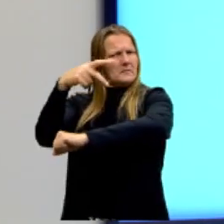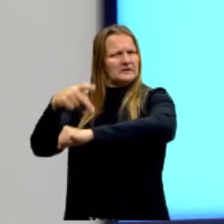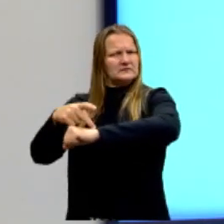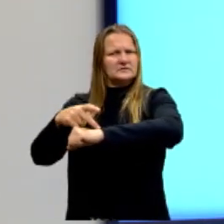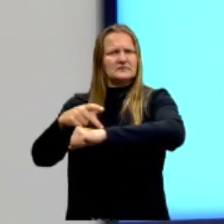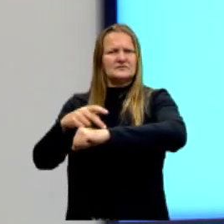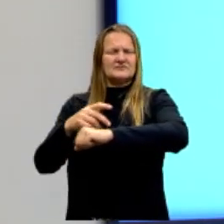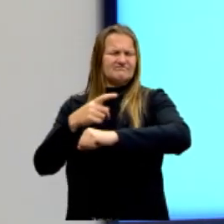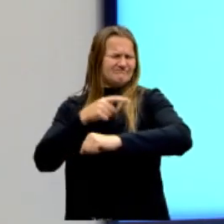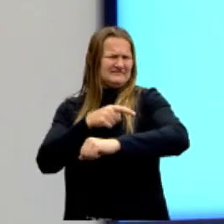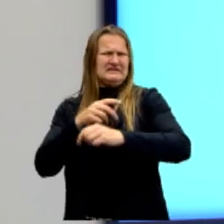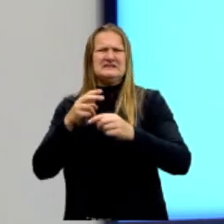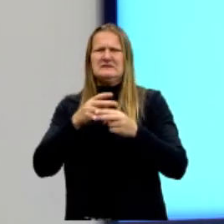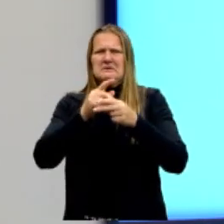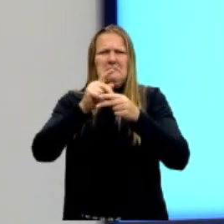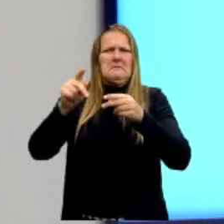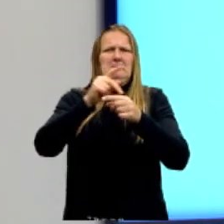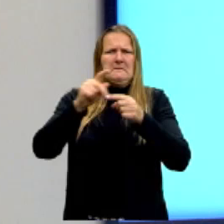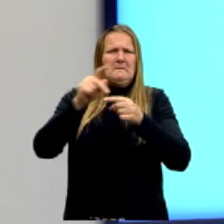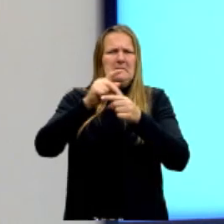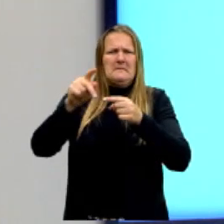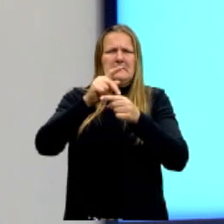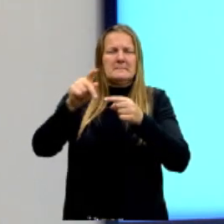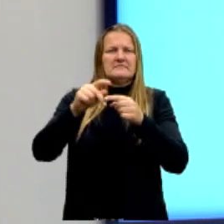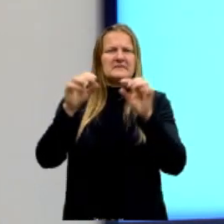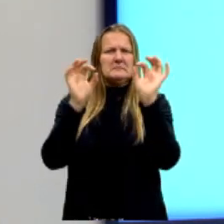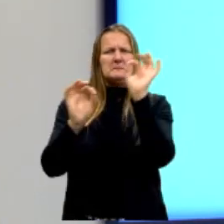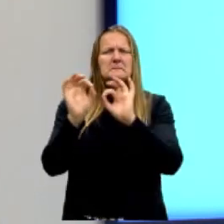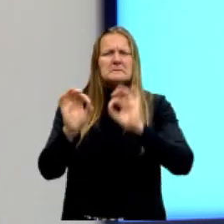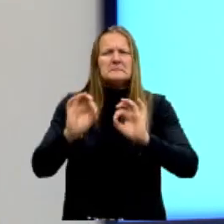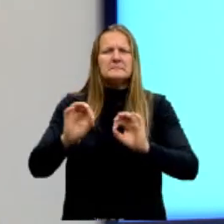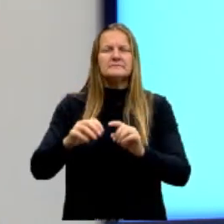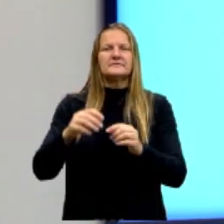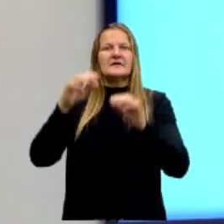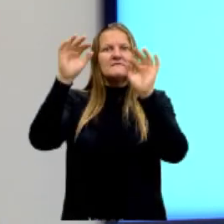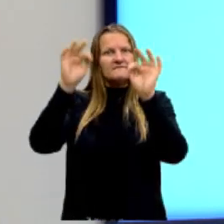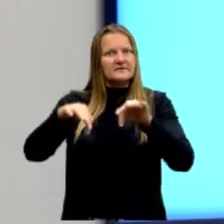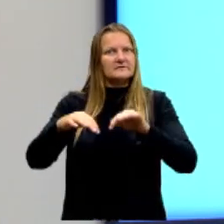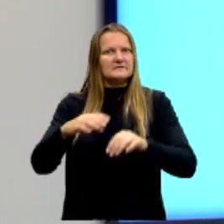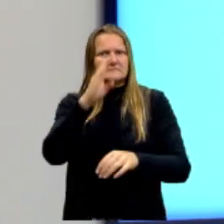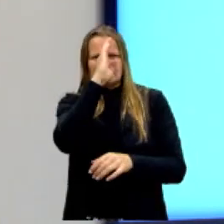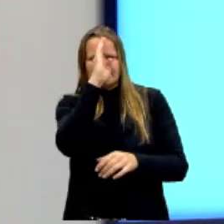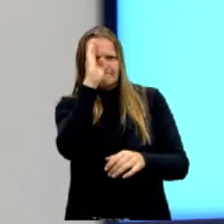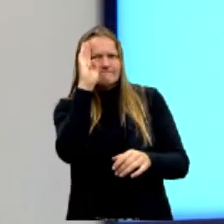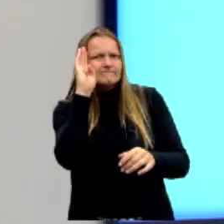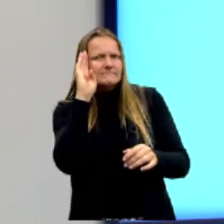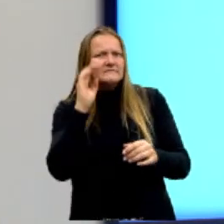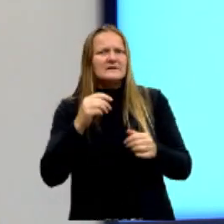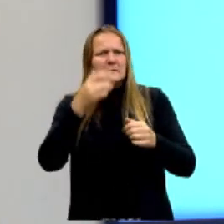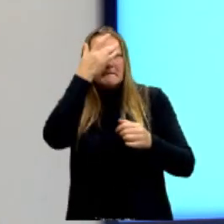que propunha o pintura também com academicismo mas o